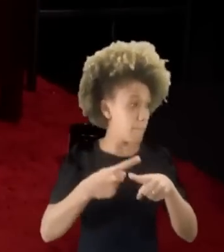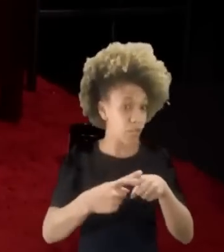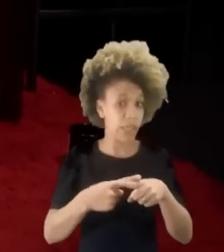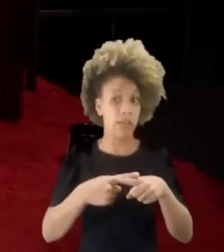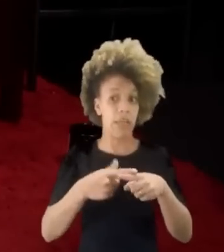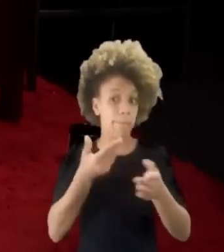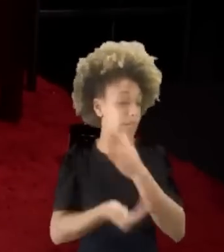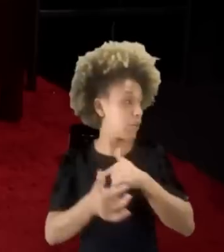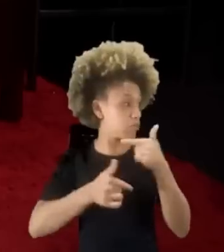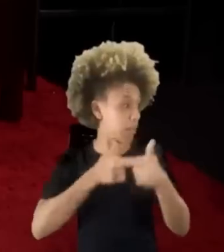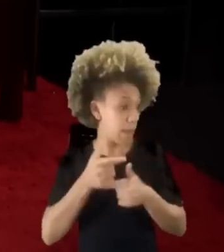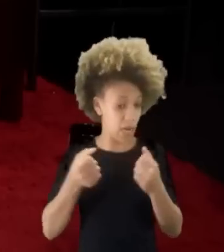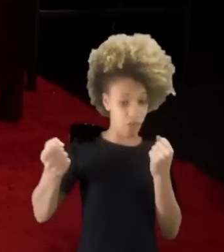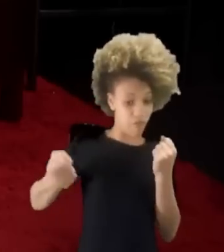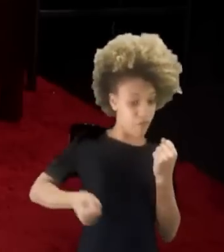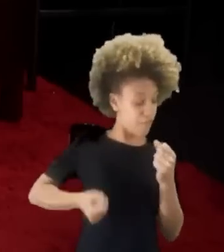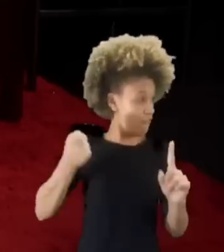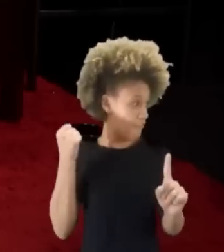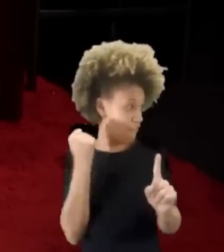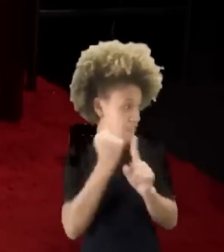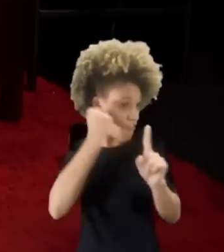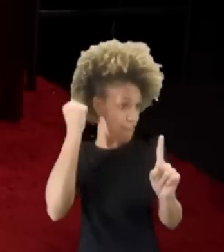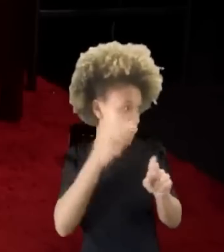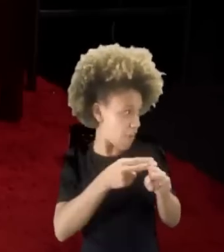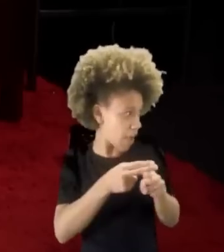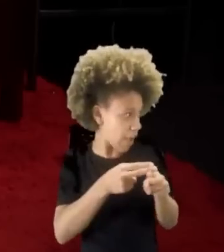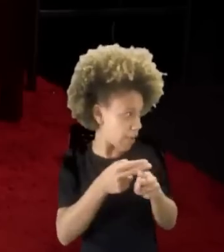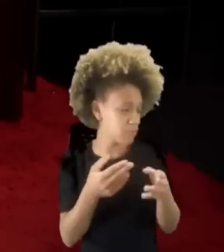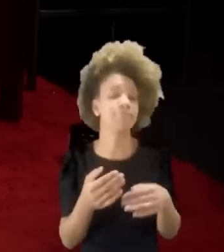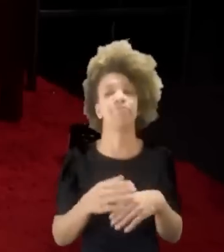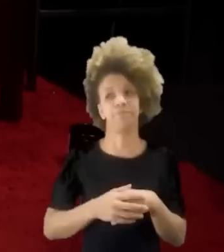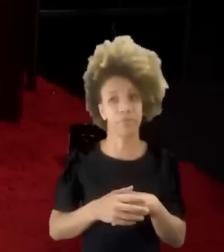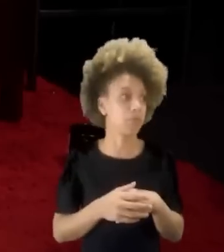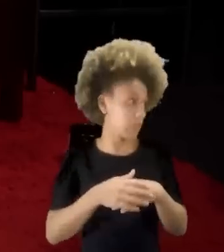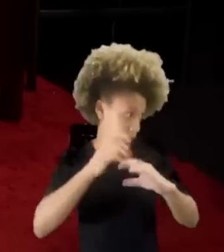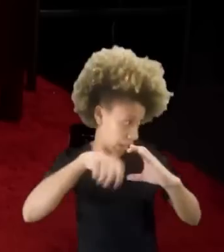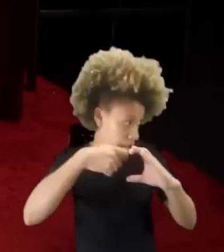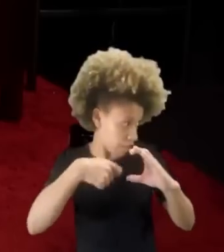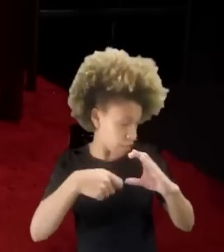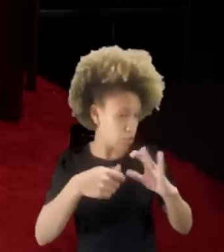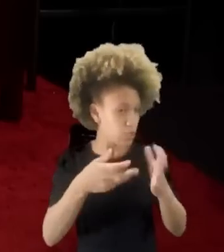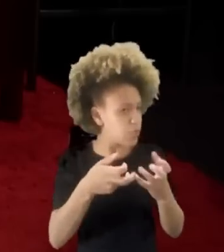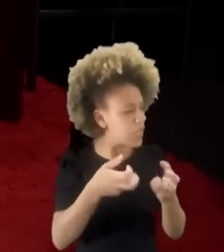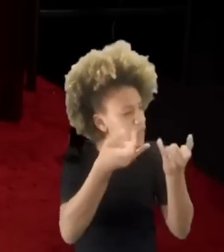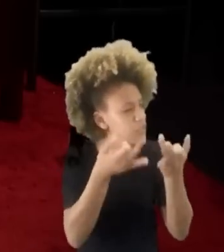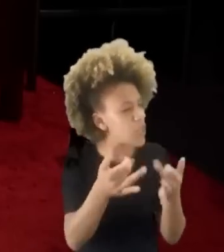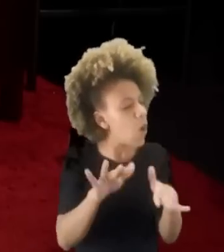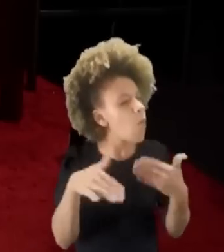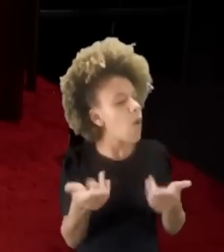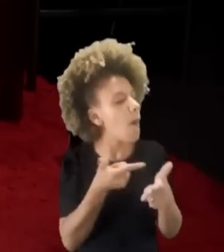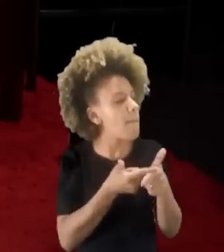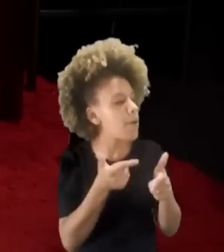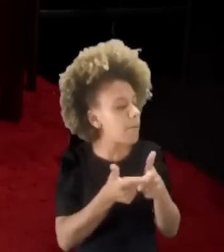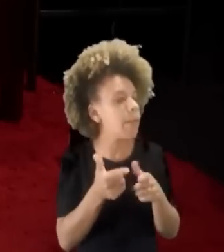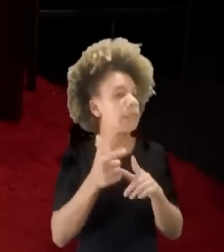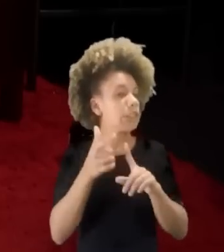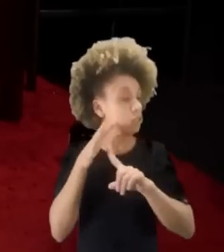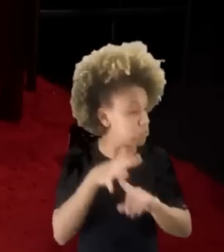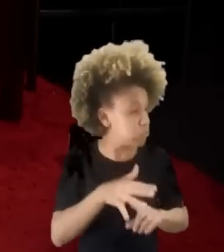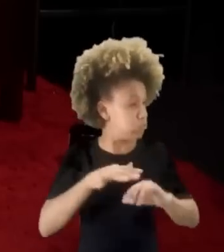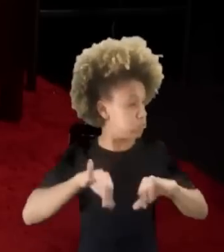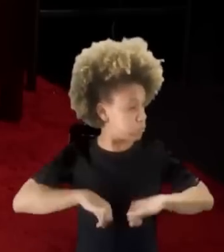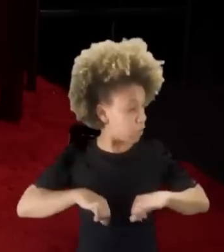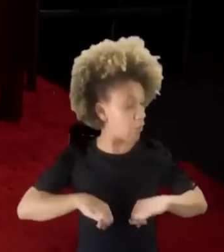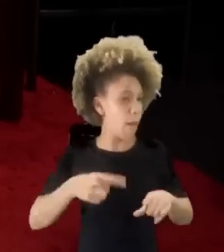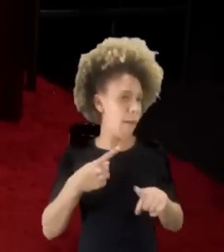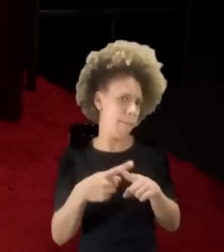o cara tinha tomado uma facada irmão Pois é então isso tá tudo gravado então tipo eu queria que você falasse quais são os tipos de pressão que o